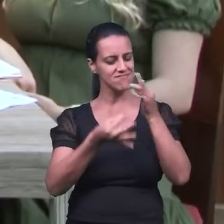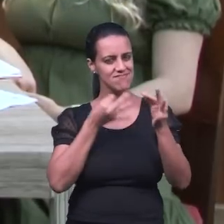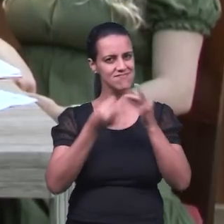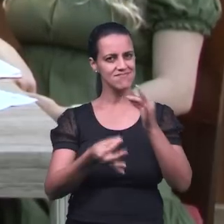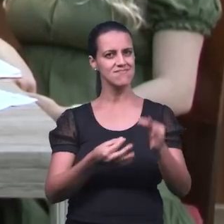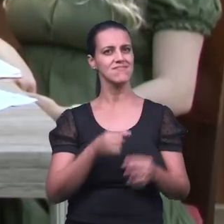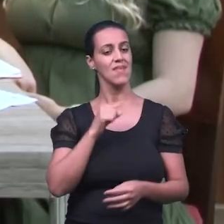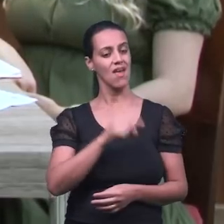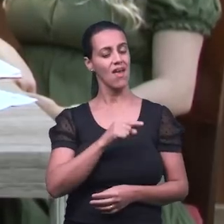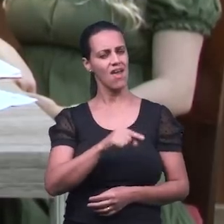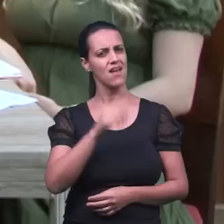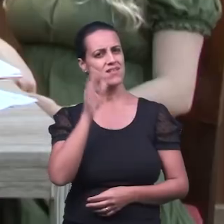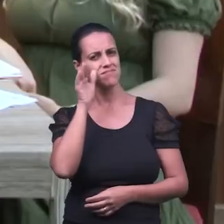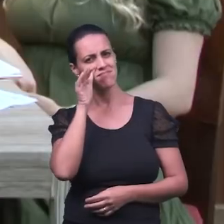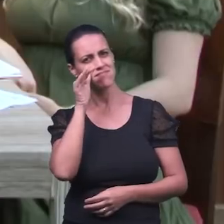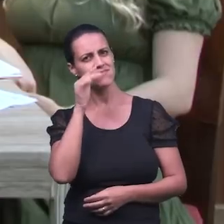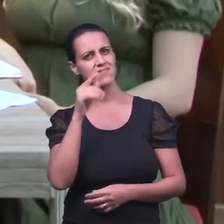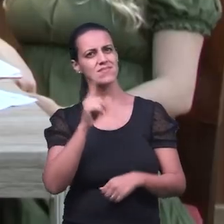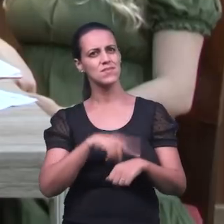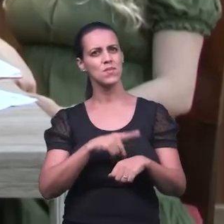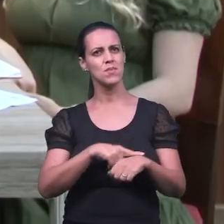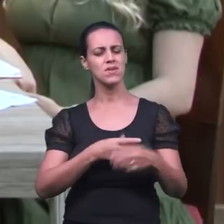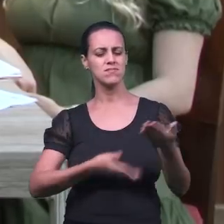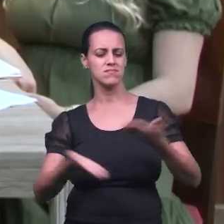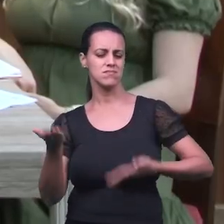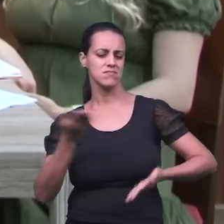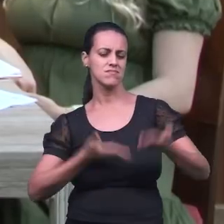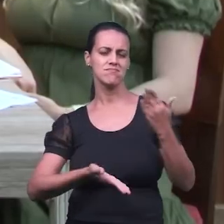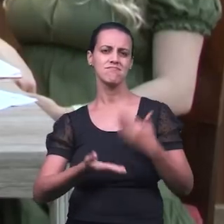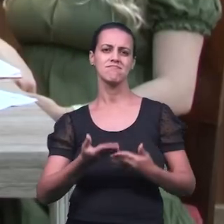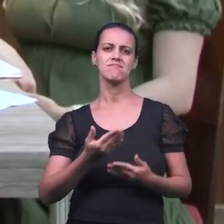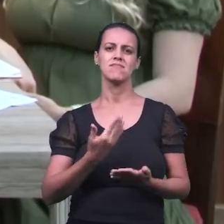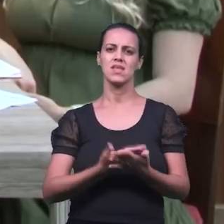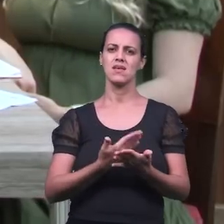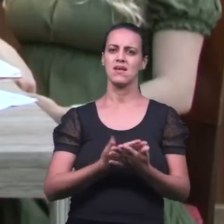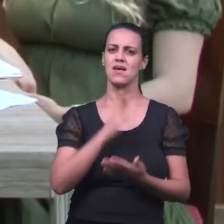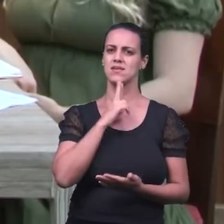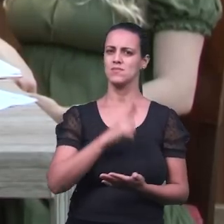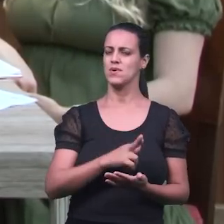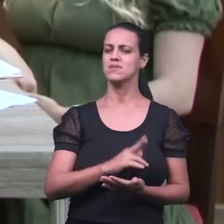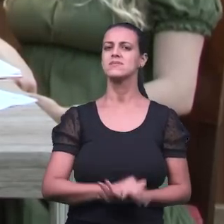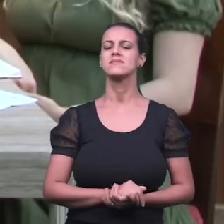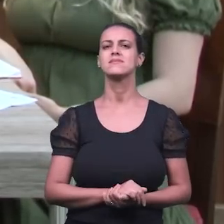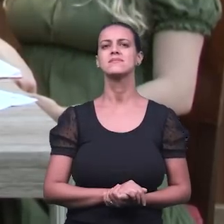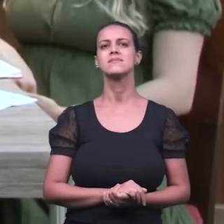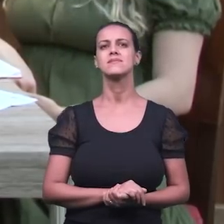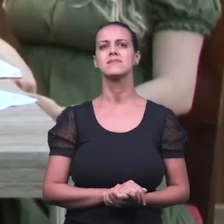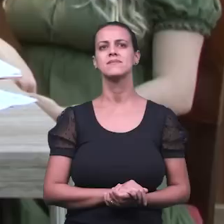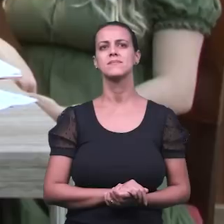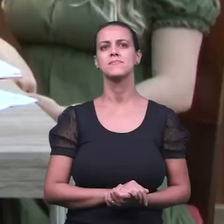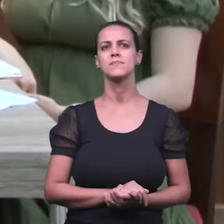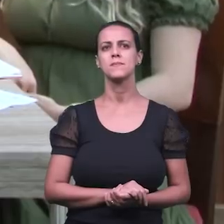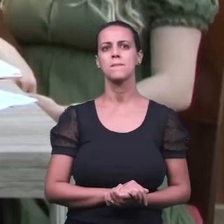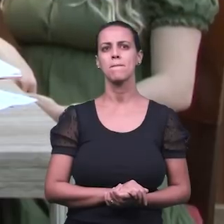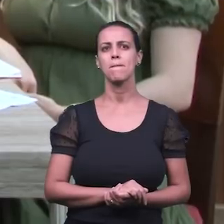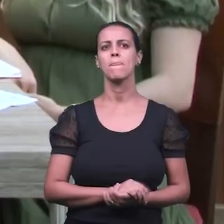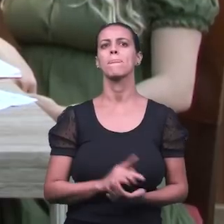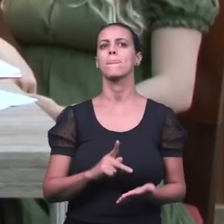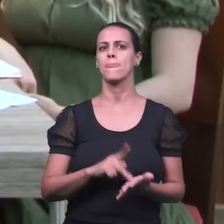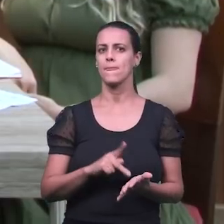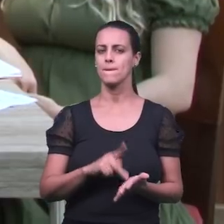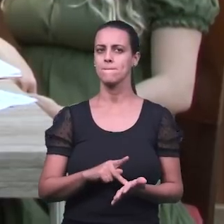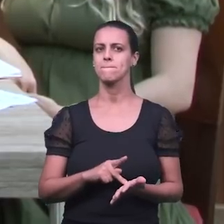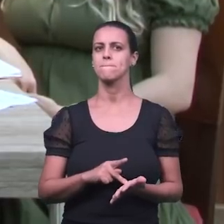da observação que ela fez quando participou da dinâmica e também da resposta dos nossos irmãos. Pode falar, Ana Beatriz. Amém, pastor. Realmente